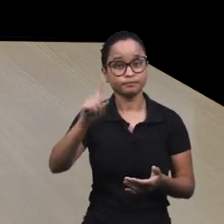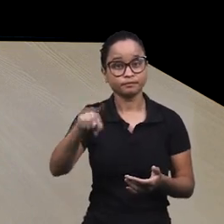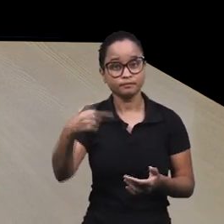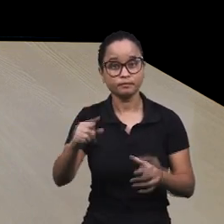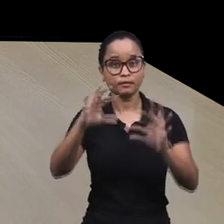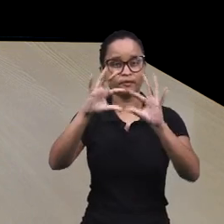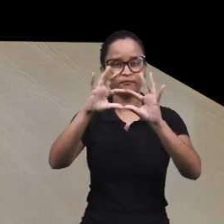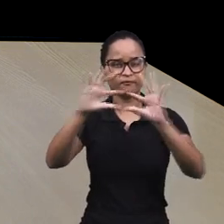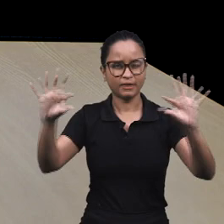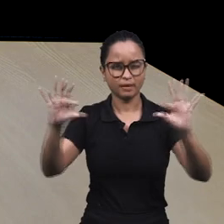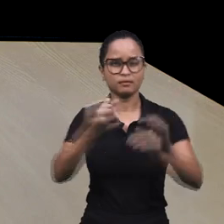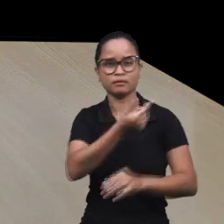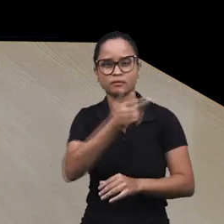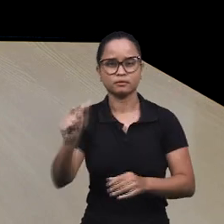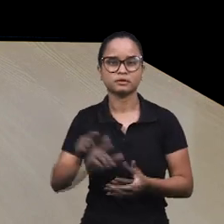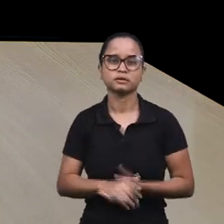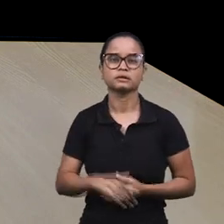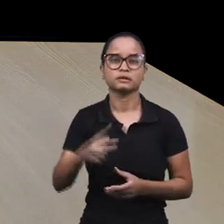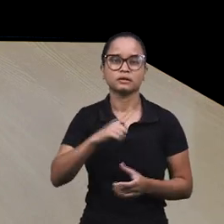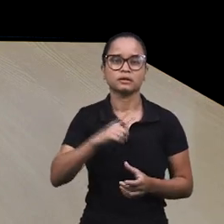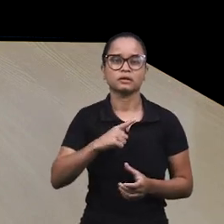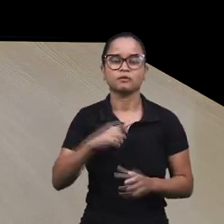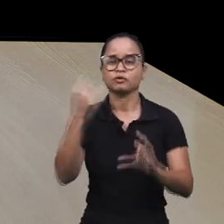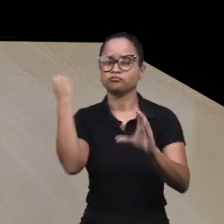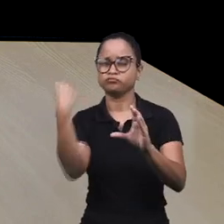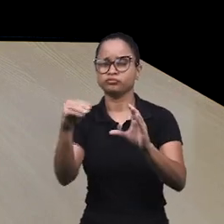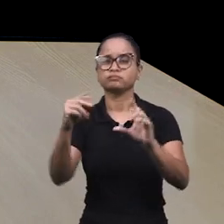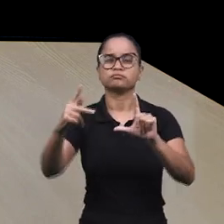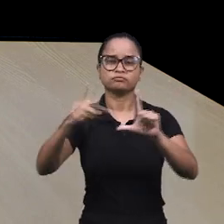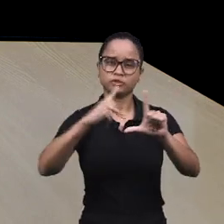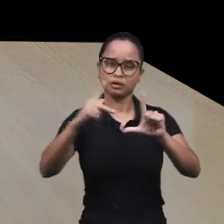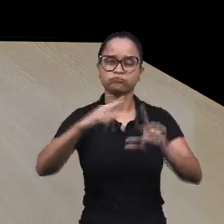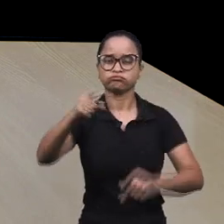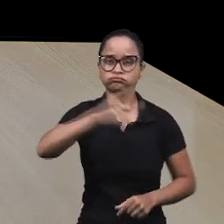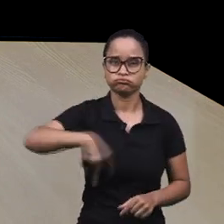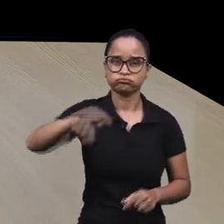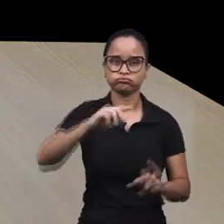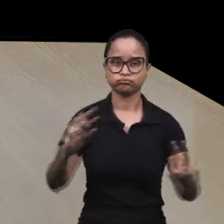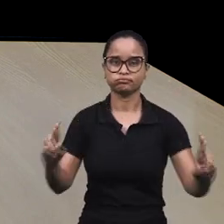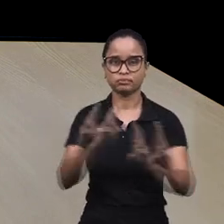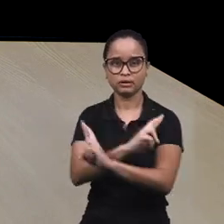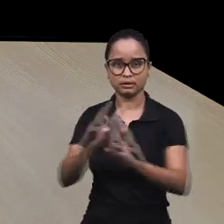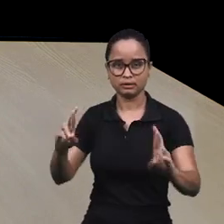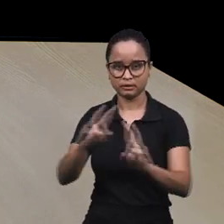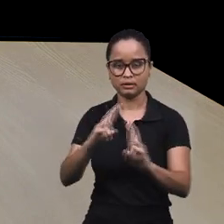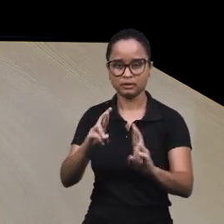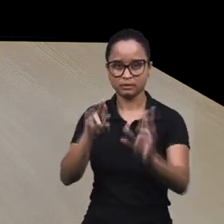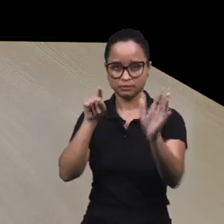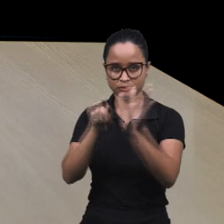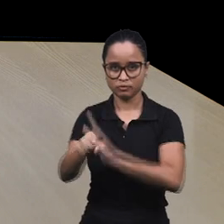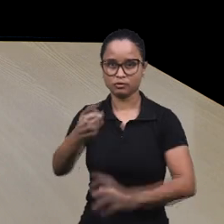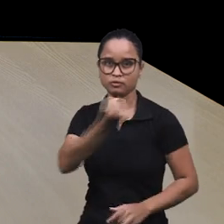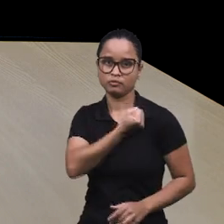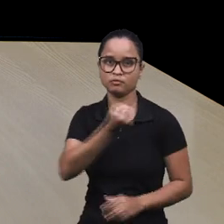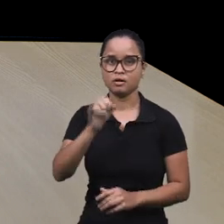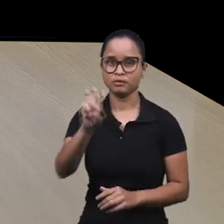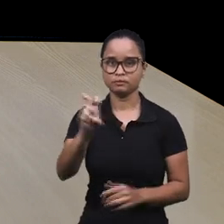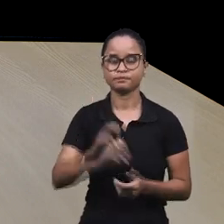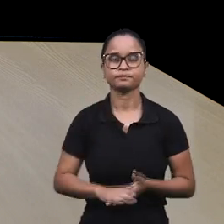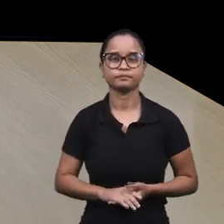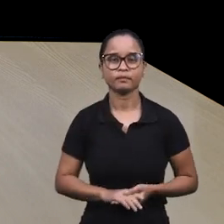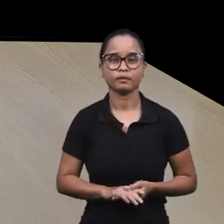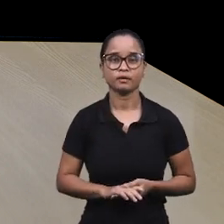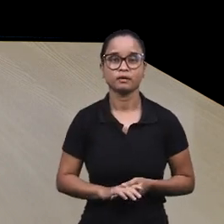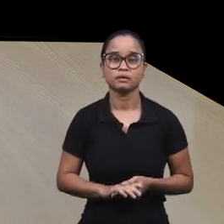para uma próxima frase que foi escrita e postada no nosso portal, e esta frase é relacionada a esta pergunta número 5.